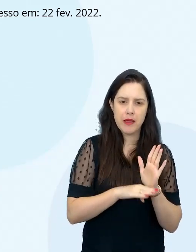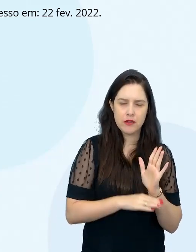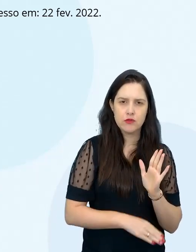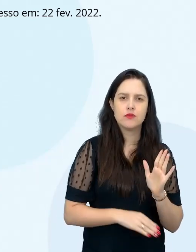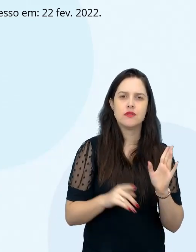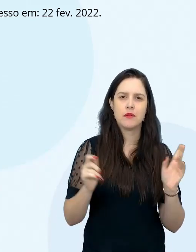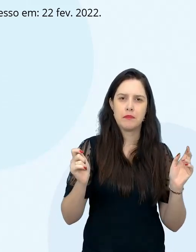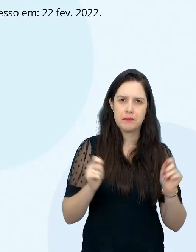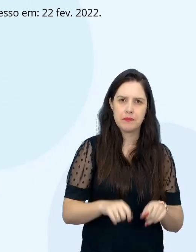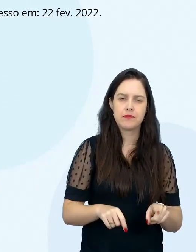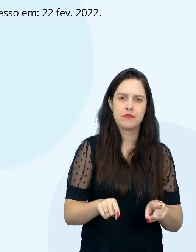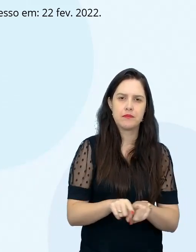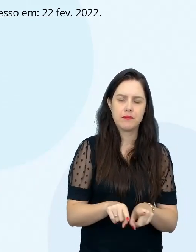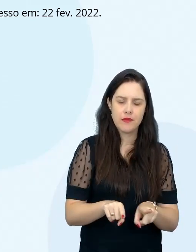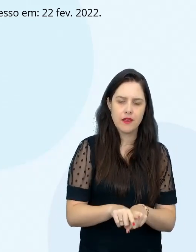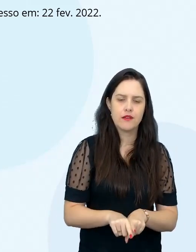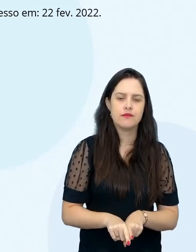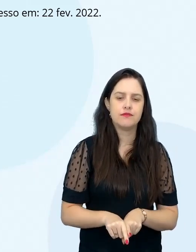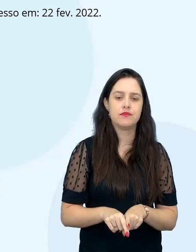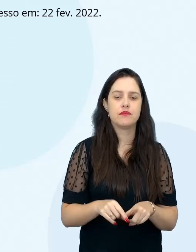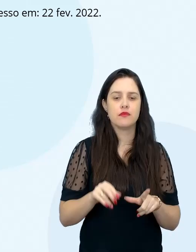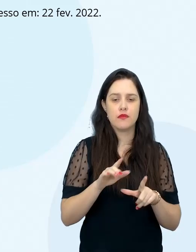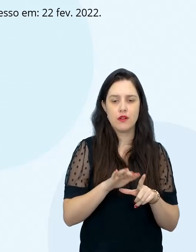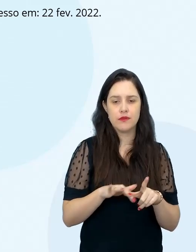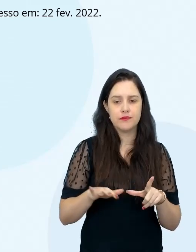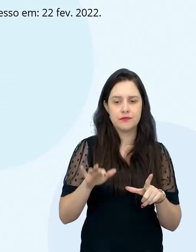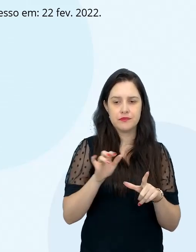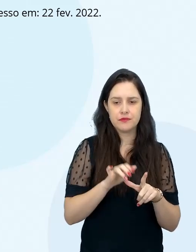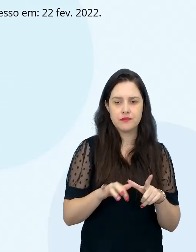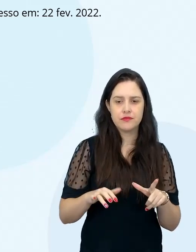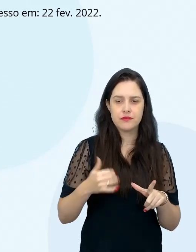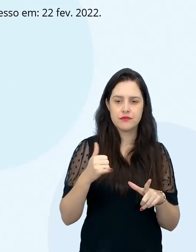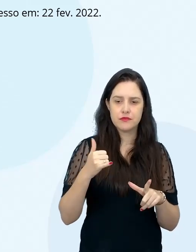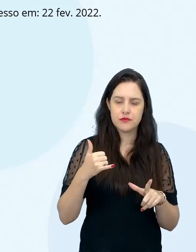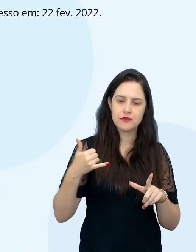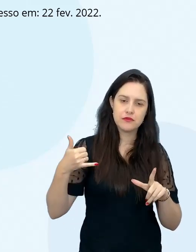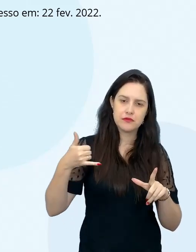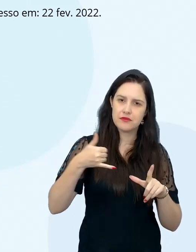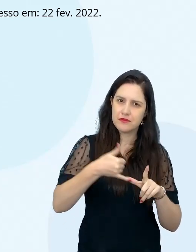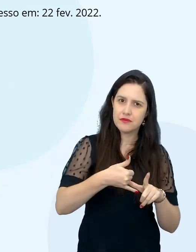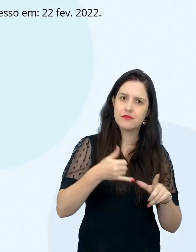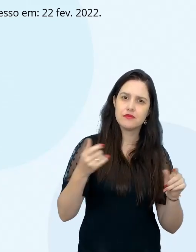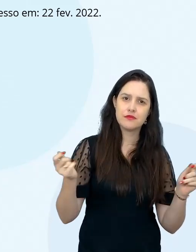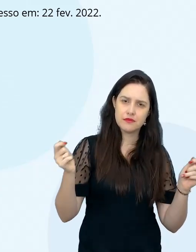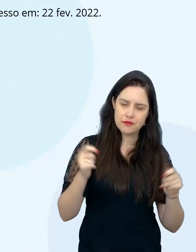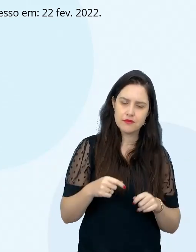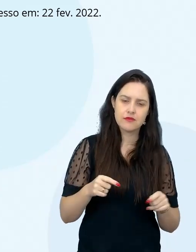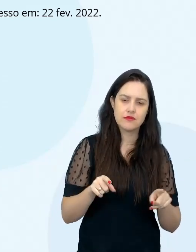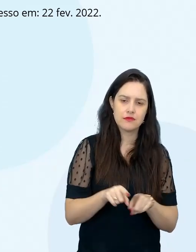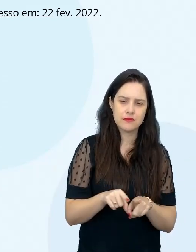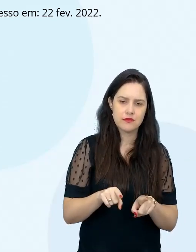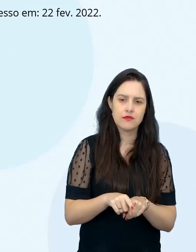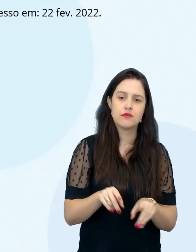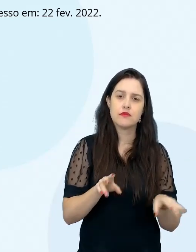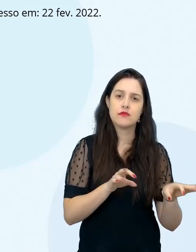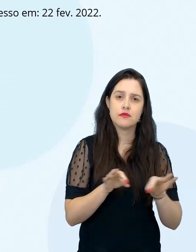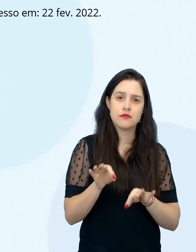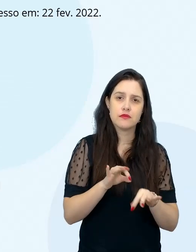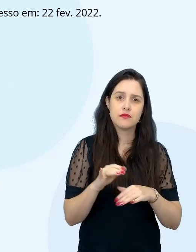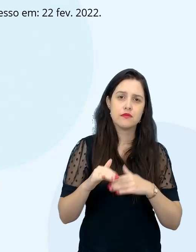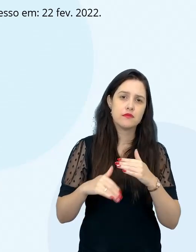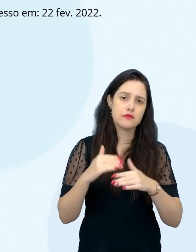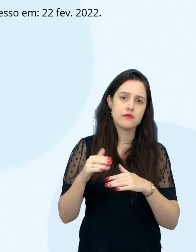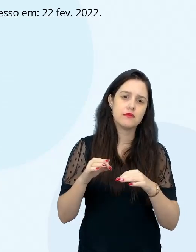né, focando, claro, no primeiro bimestre, de modo a facilitar aí o planejamento das aulas